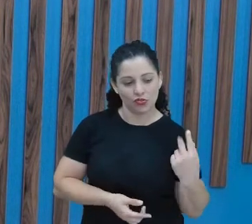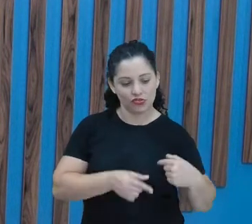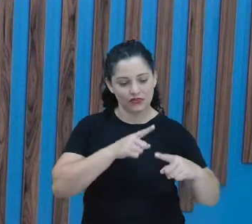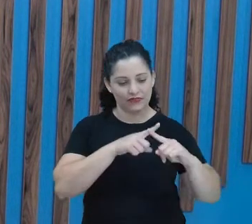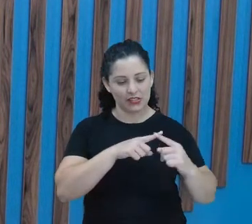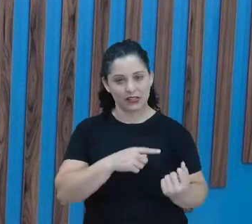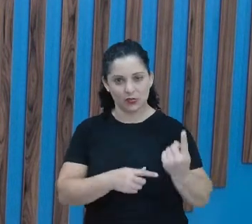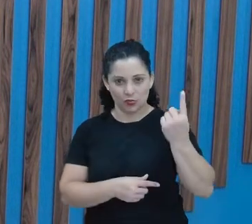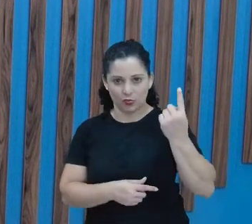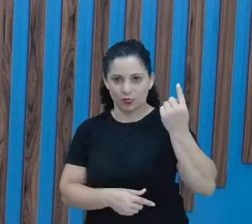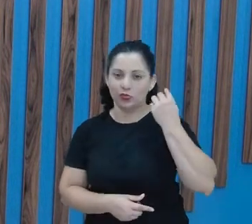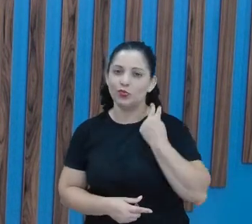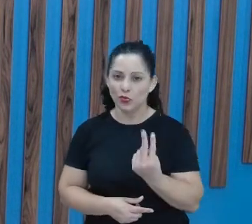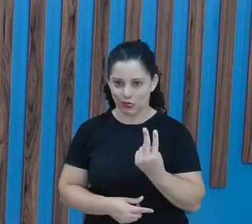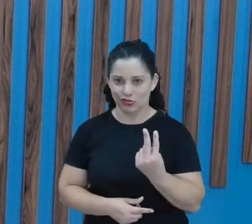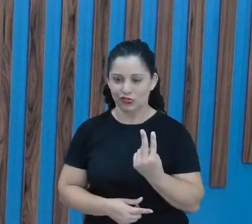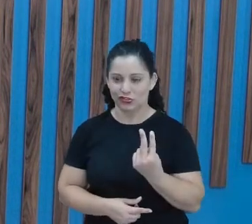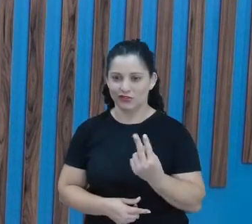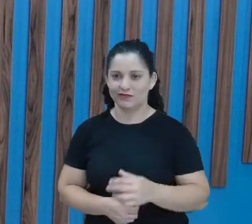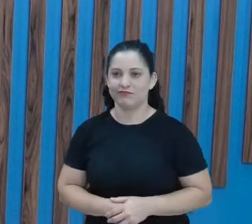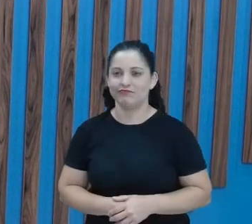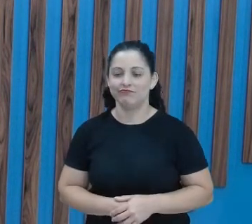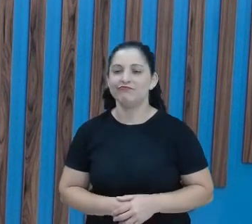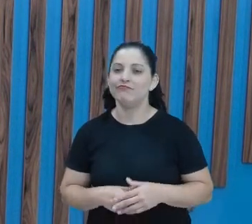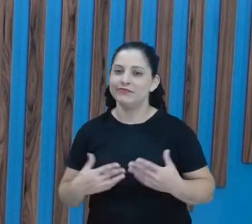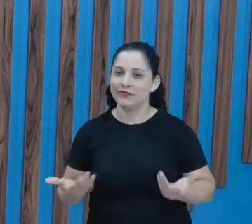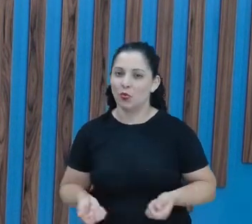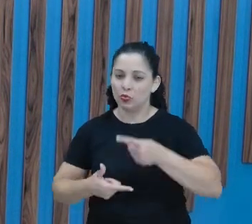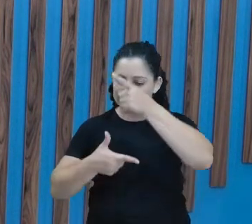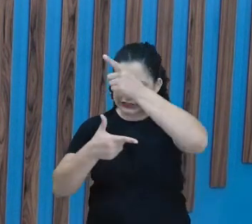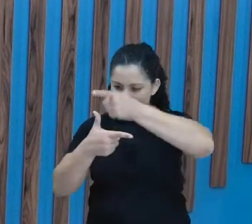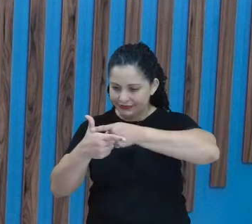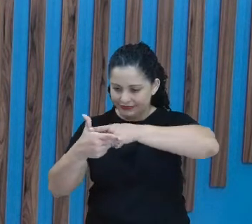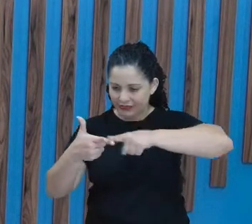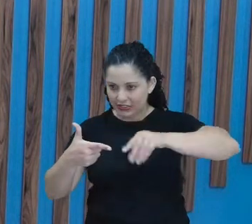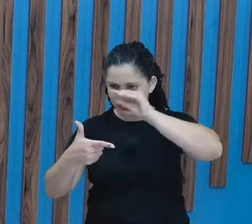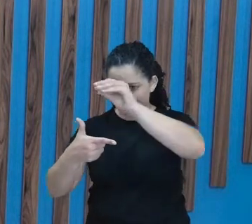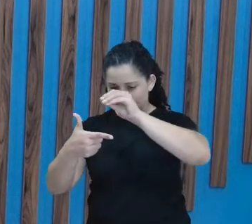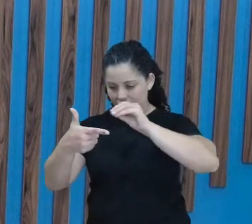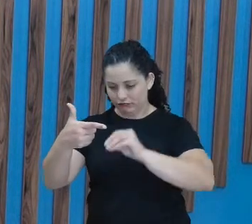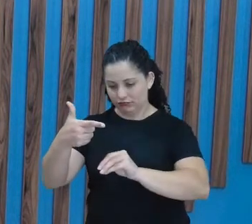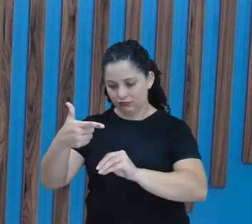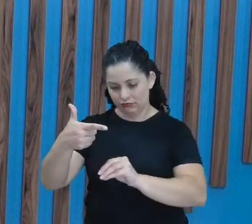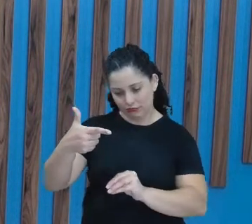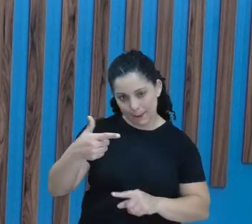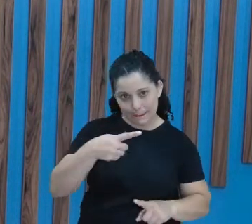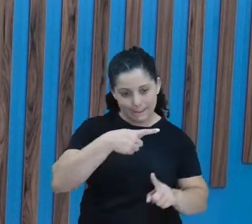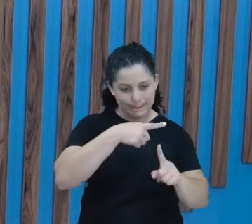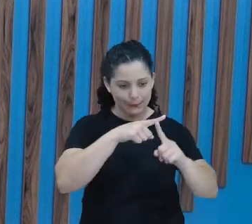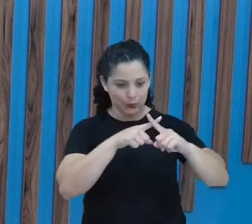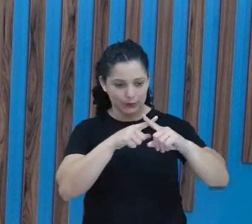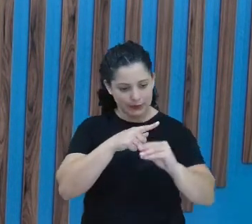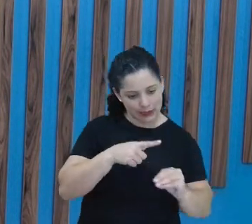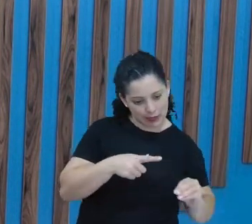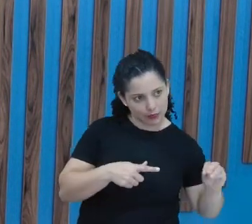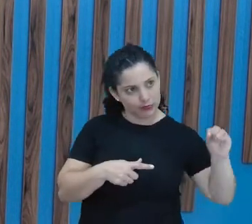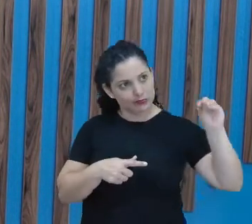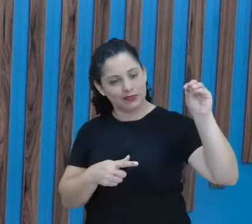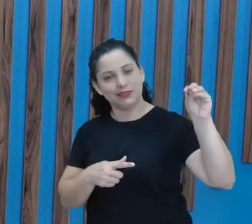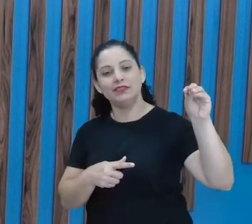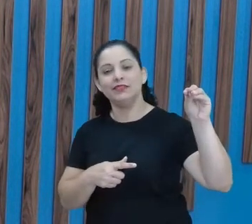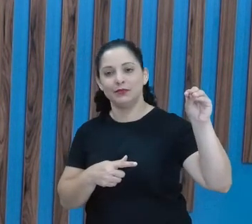2. Então, divide pelo de baixo e multiplica pelo de cima, ó. 6 dividido por 3 dá